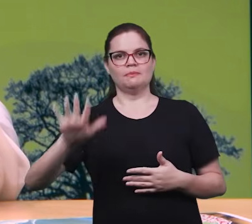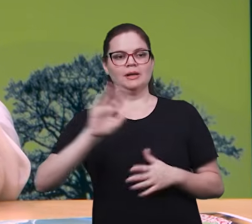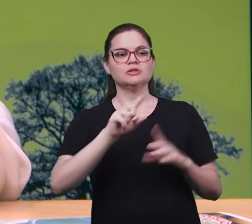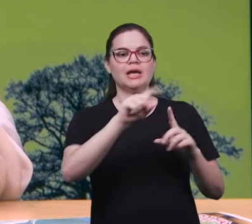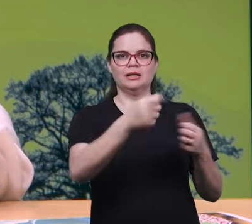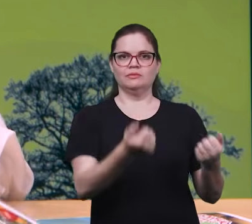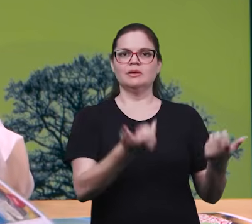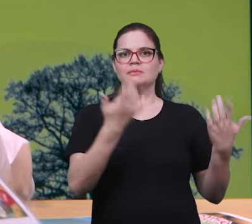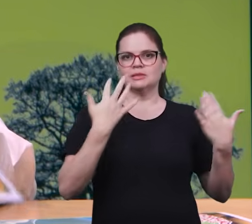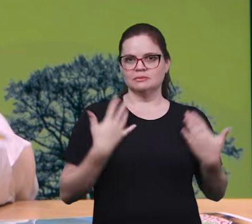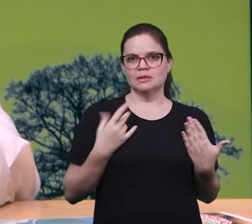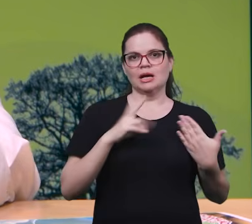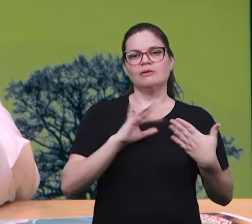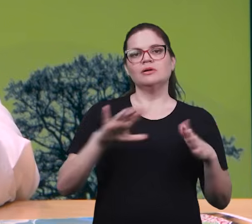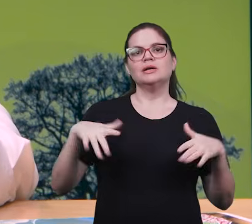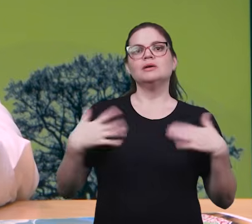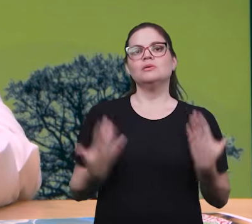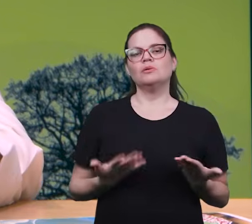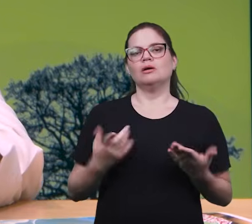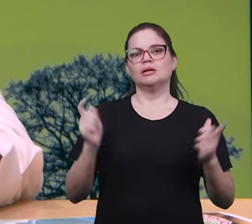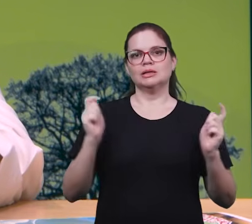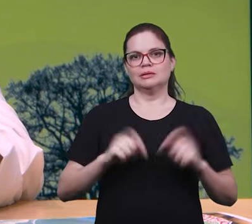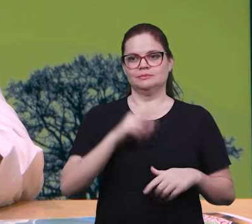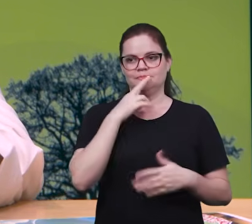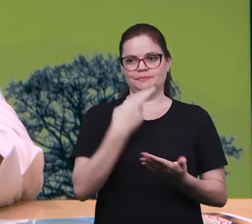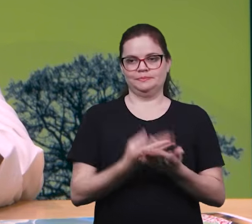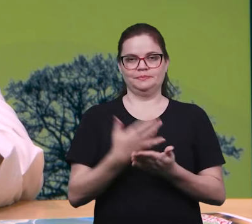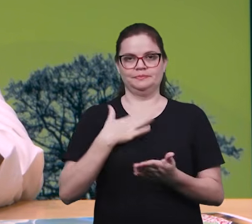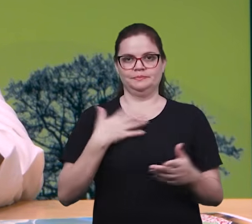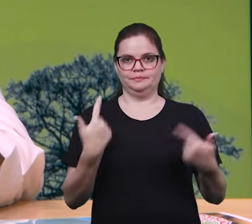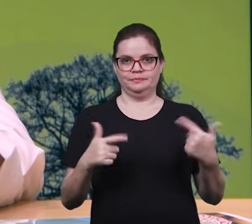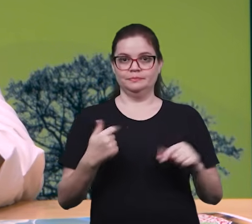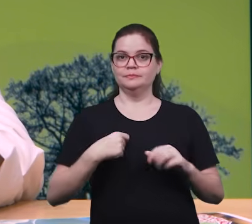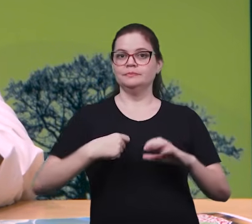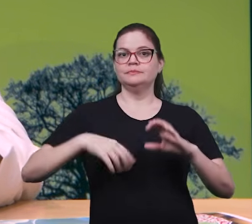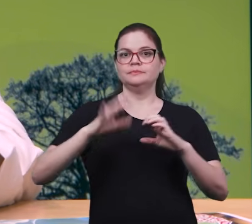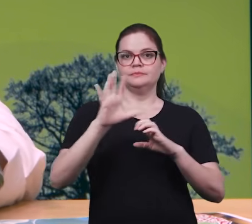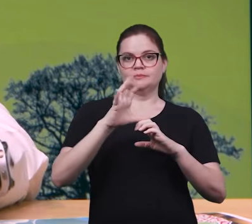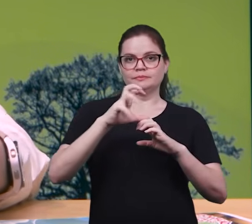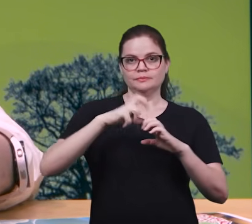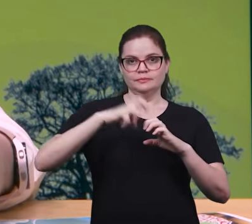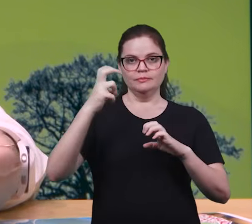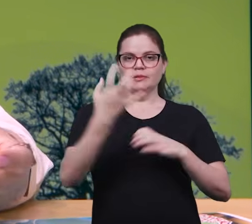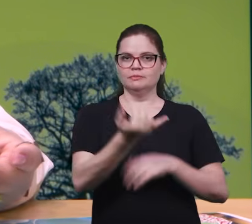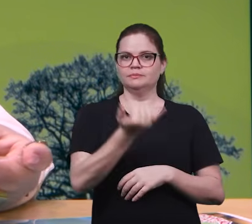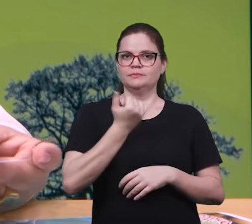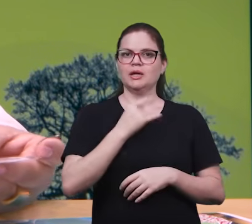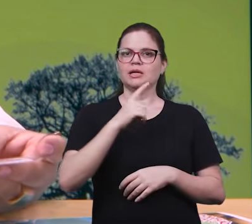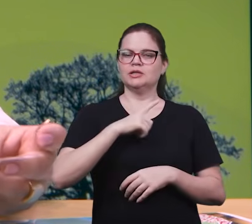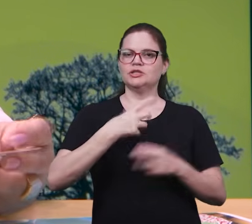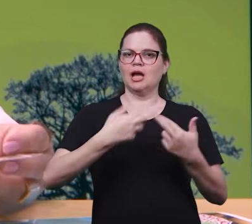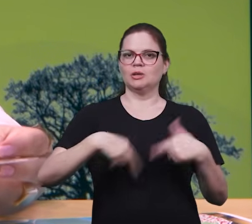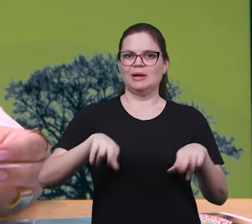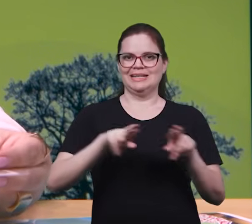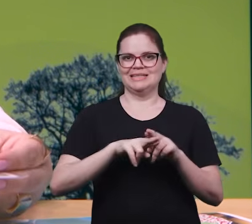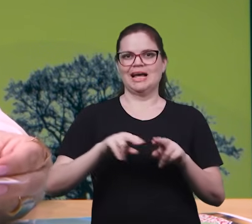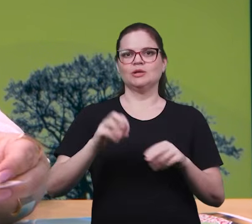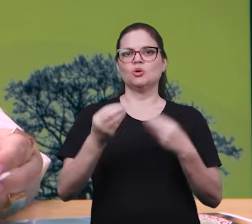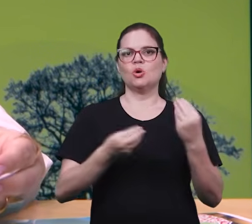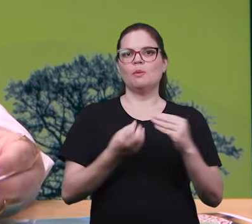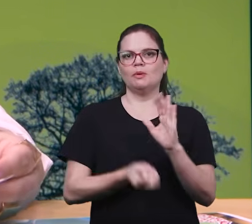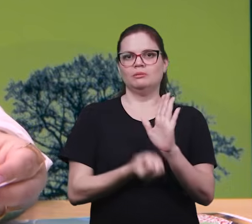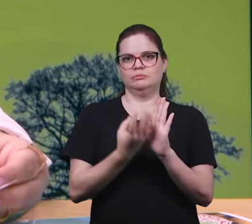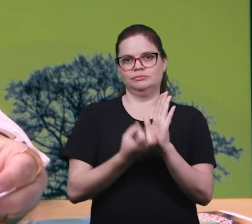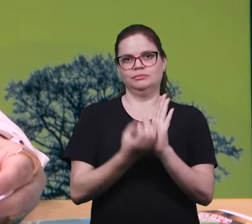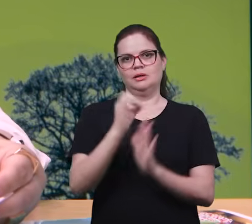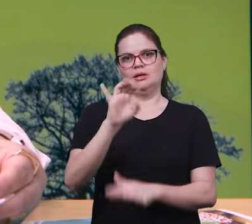no seu trabalho. E ele me informou que tinha atualizado a geração de imagens, que agora era o próprio ChatGPT que gerava, que